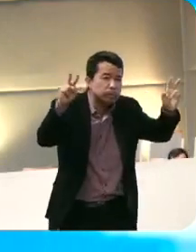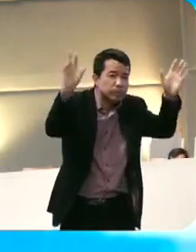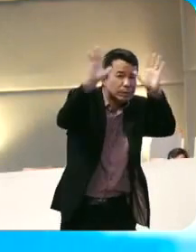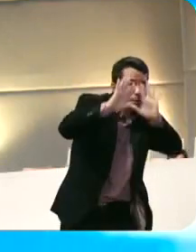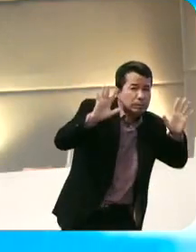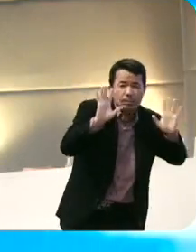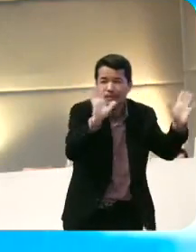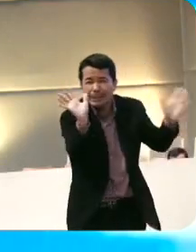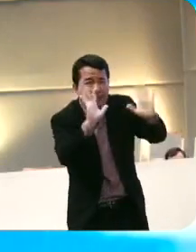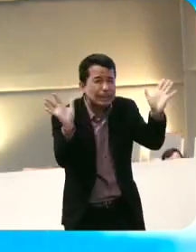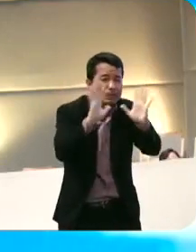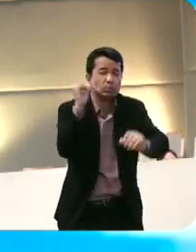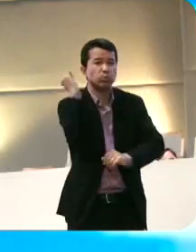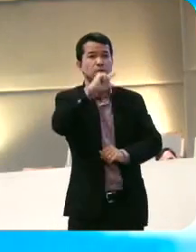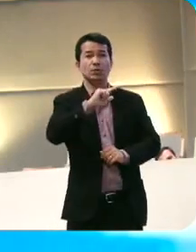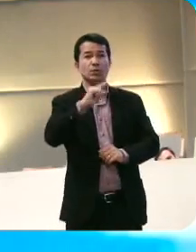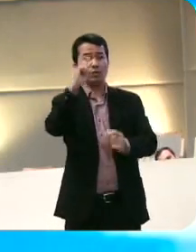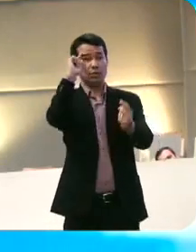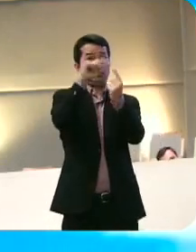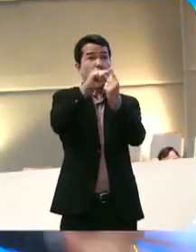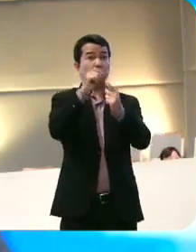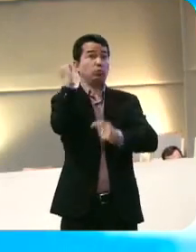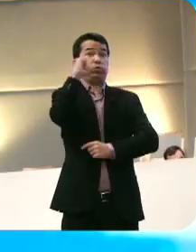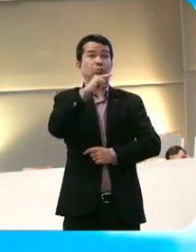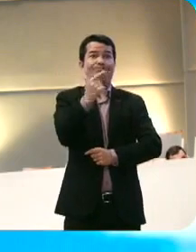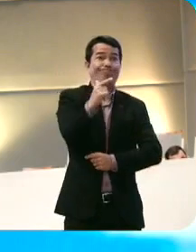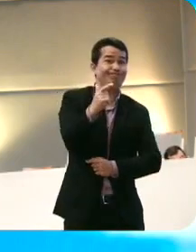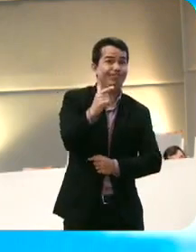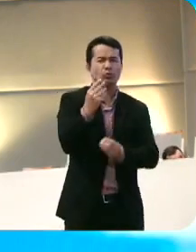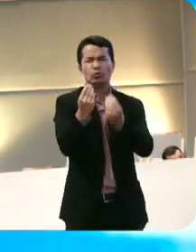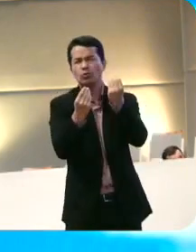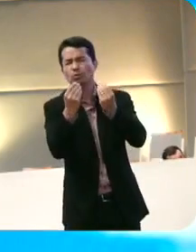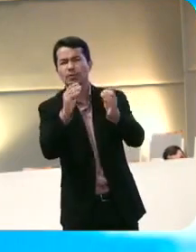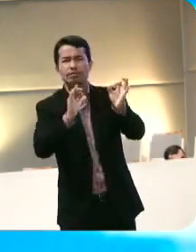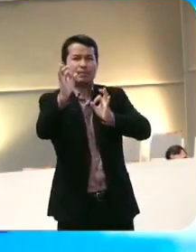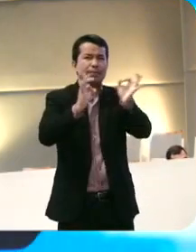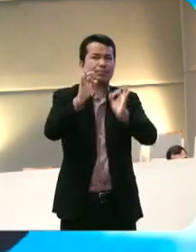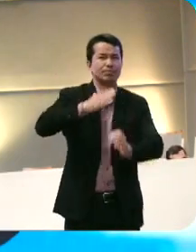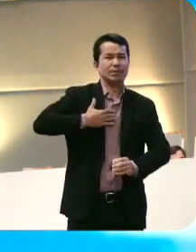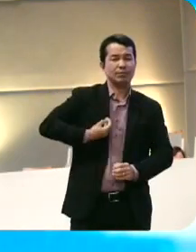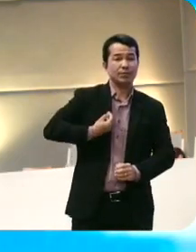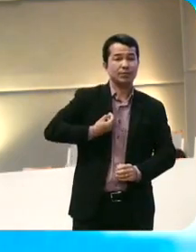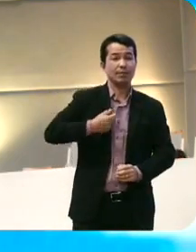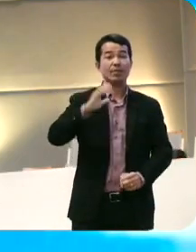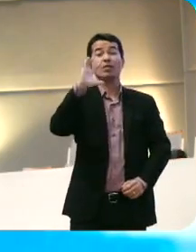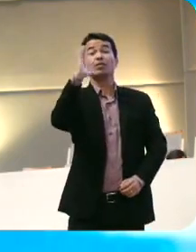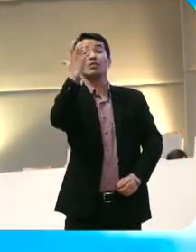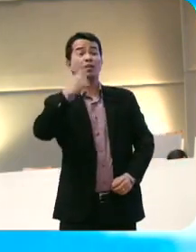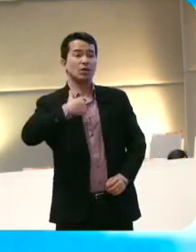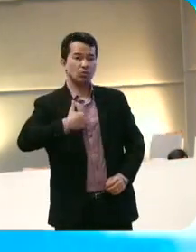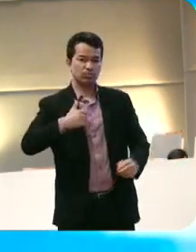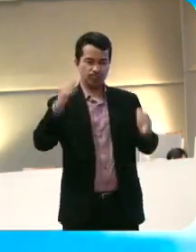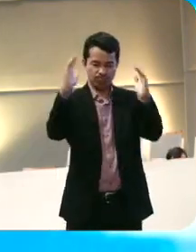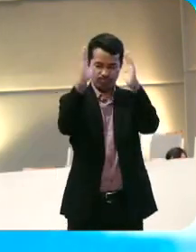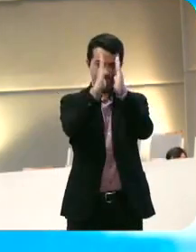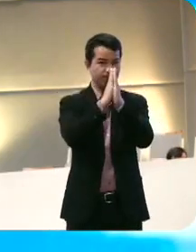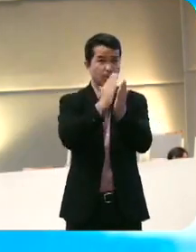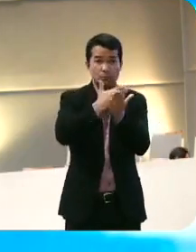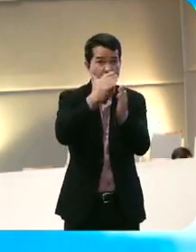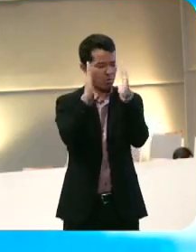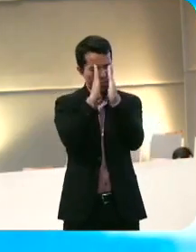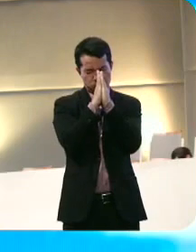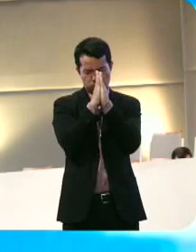deixa enxergar os teus propósitos, os teus planos para a minha vida. E eu fechei os olhos e comecei a orar e a